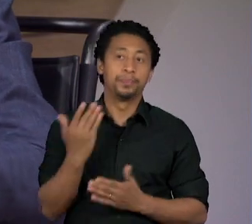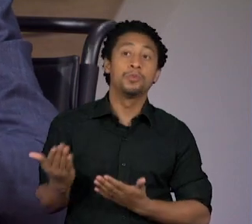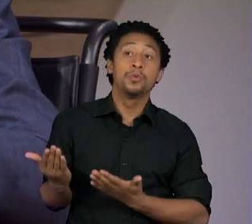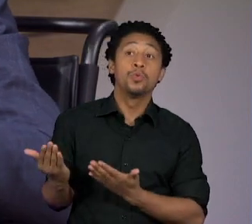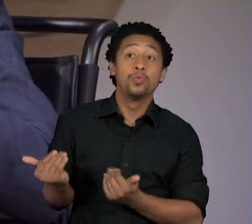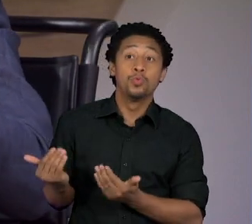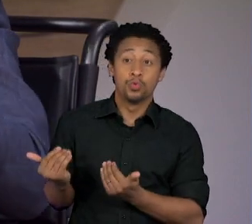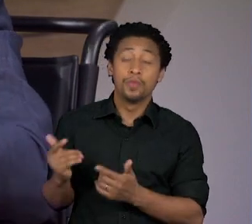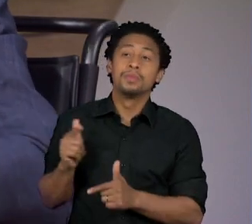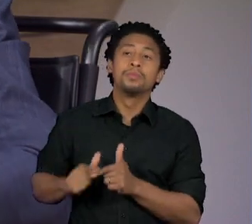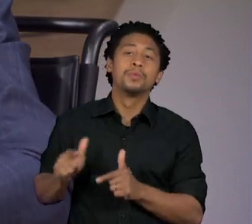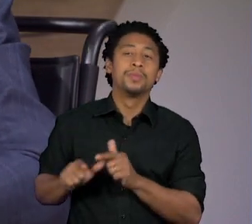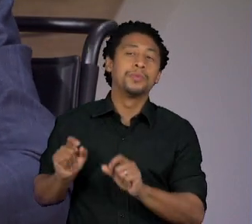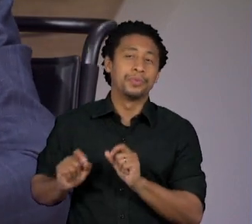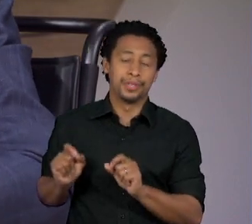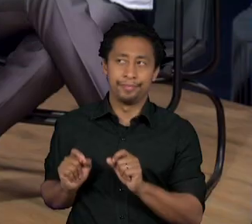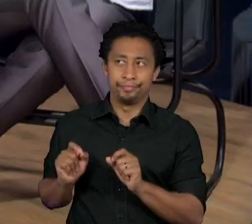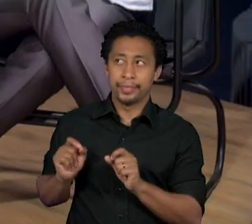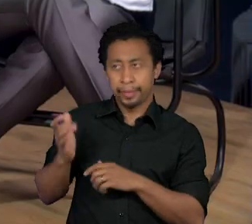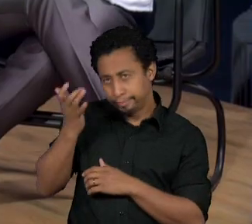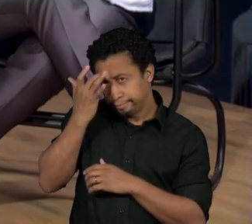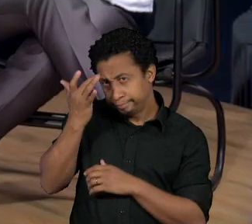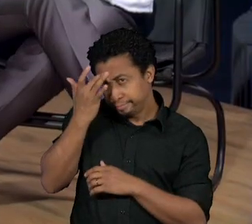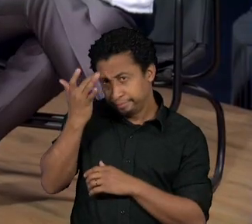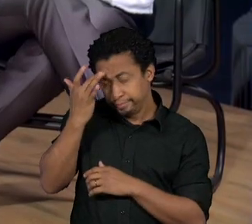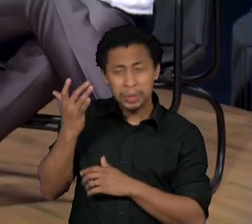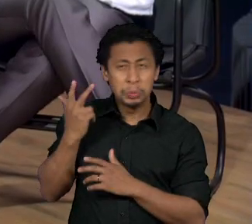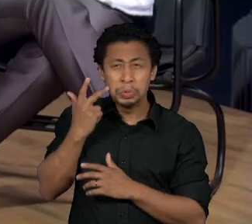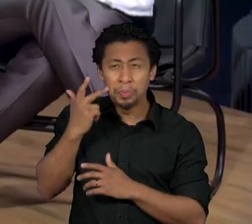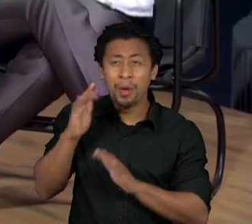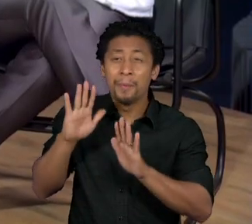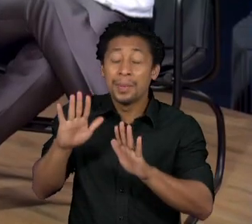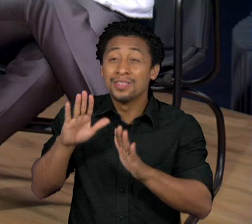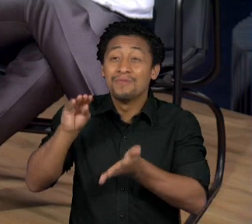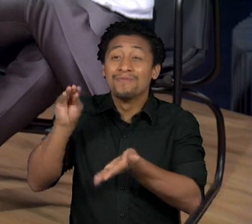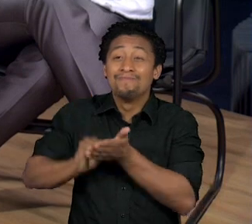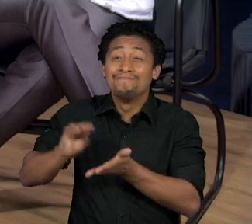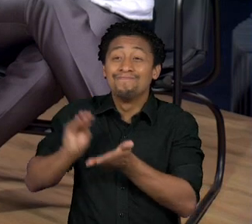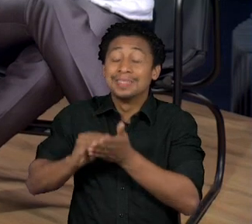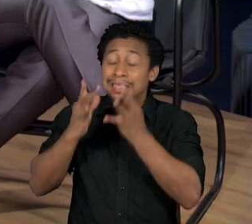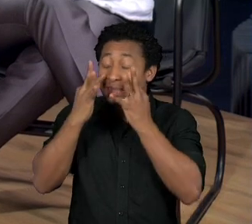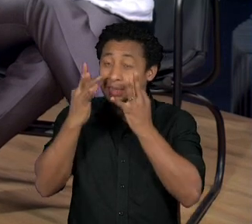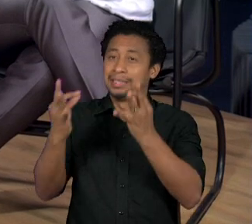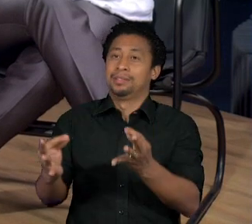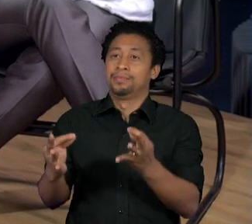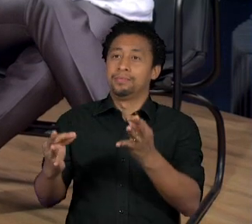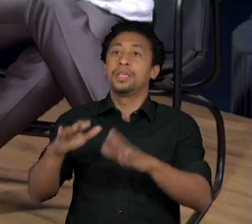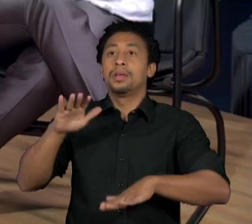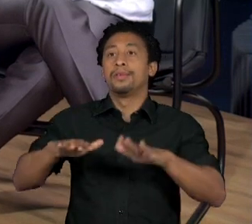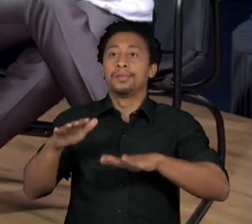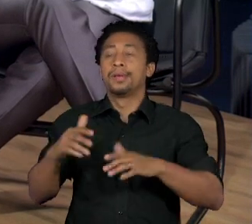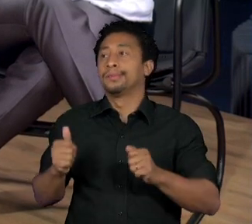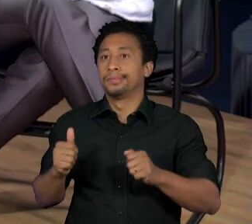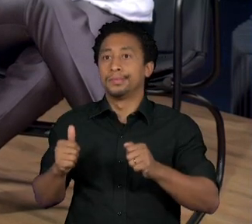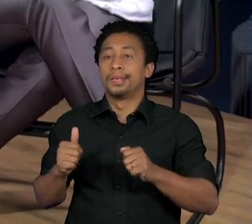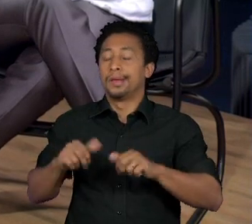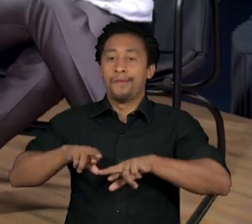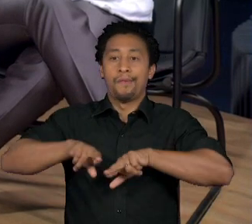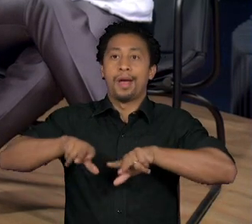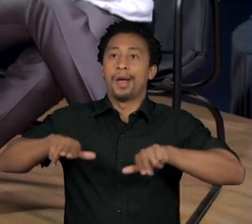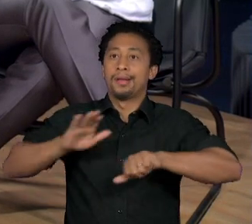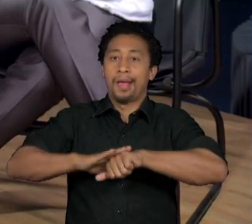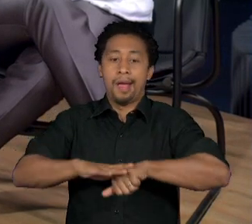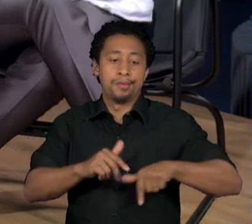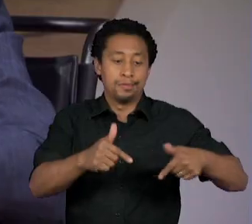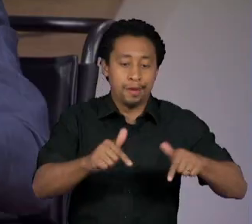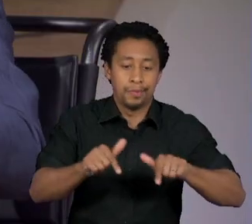informação, mas é prestar atenção. Então, quando você faz múltiplas tarefas ao mesmo tempo, então, por exemplo, esquecer um objeto, você